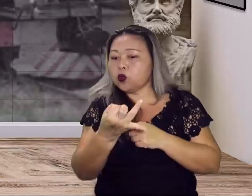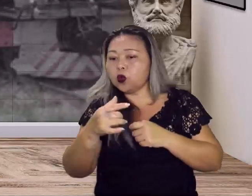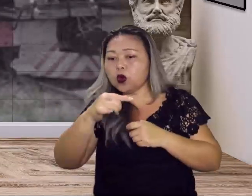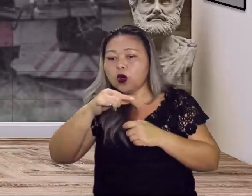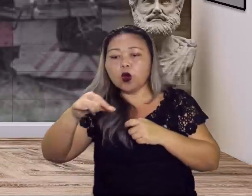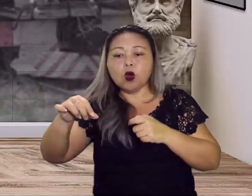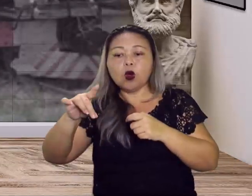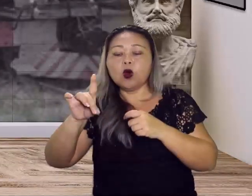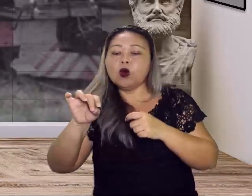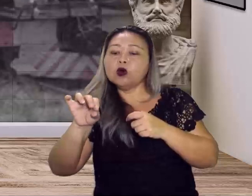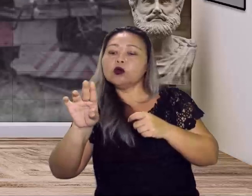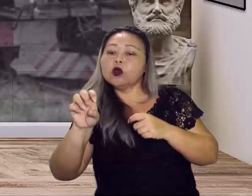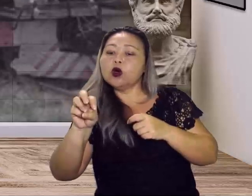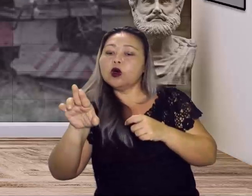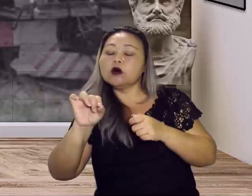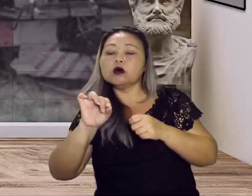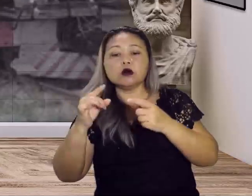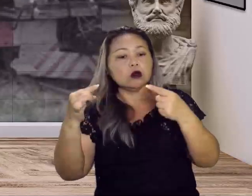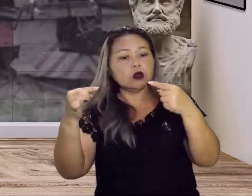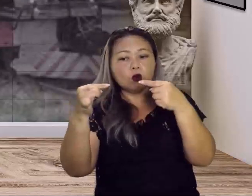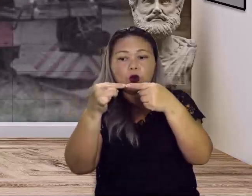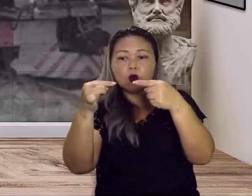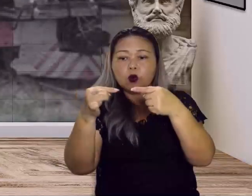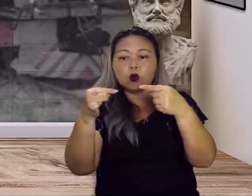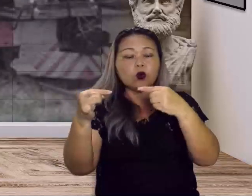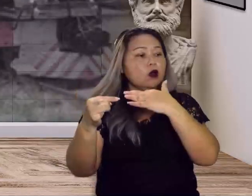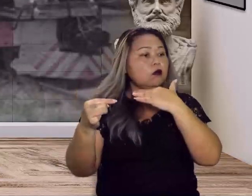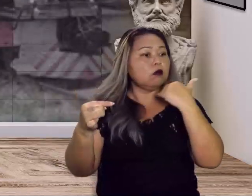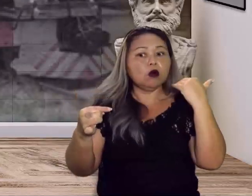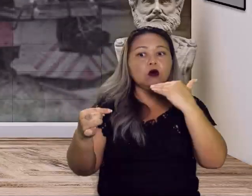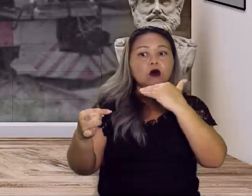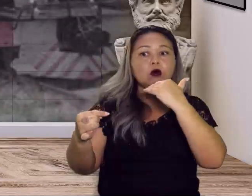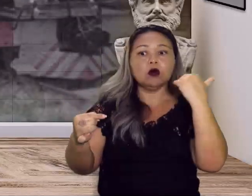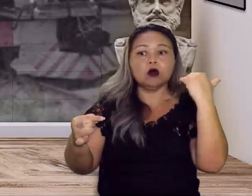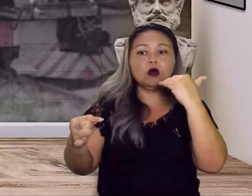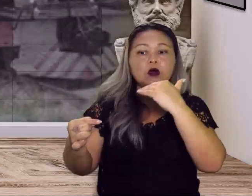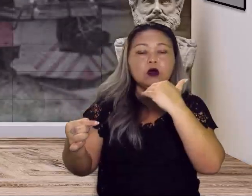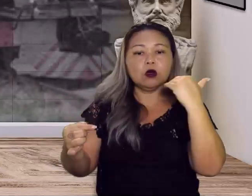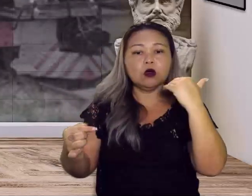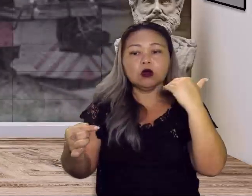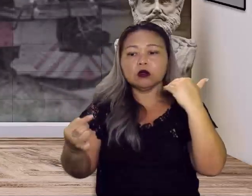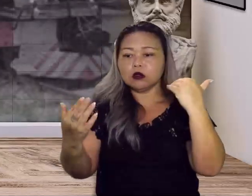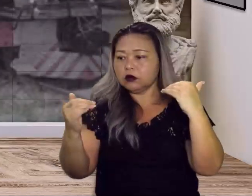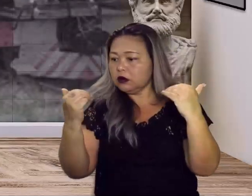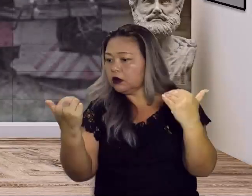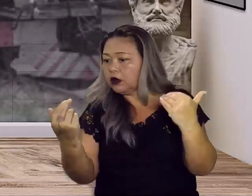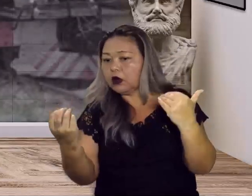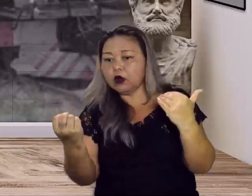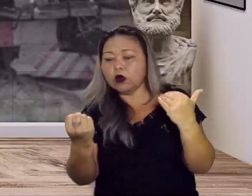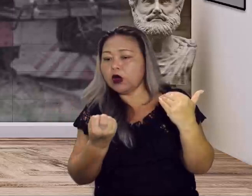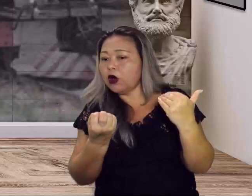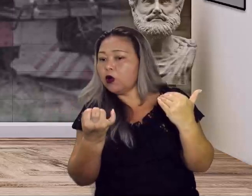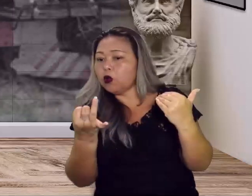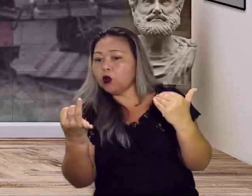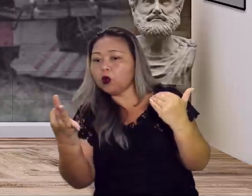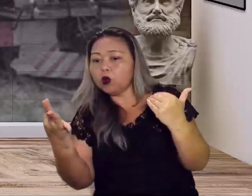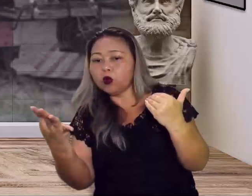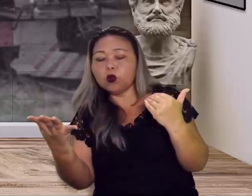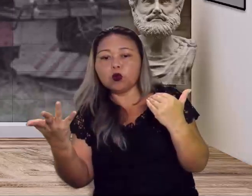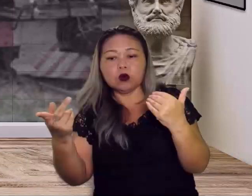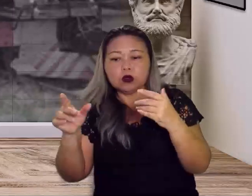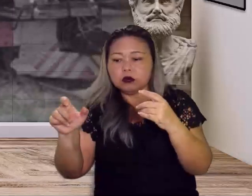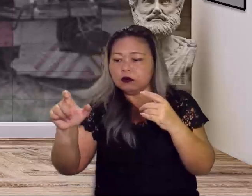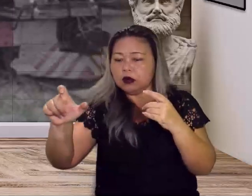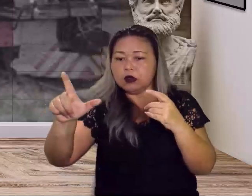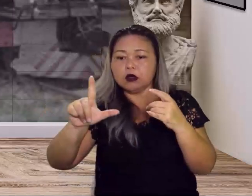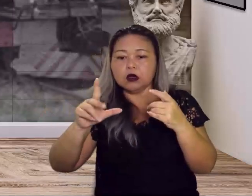com as mortes que ocorreram na construção? Será que se iguala a quantidade de dormentes, né? São as peças,